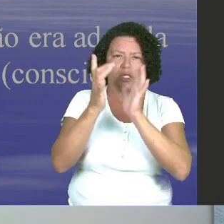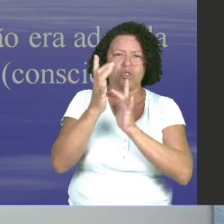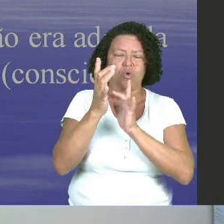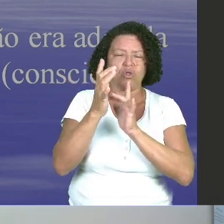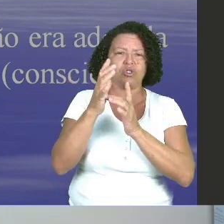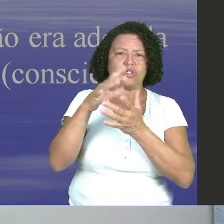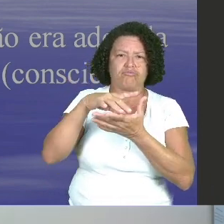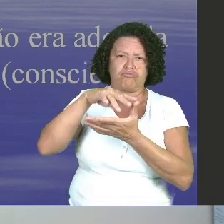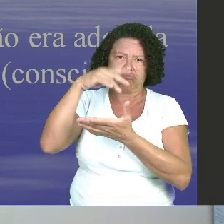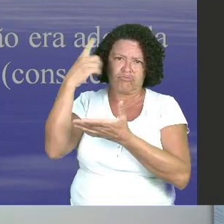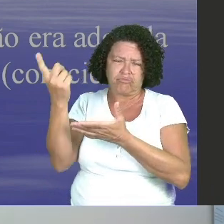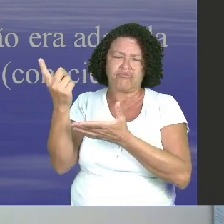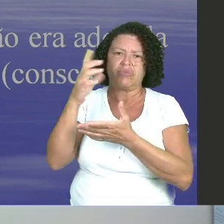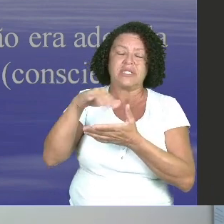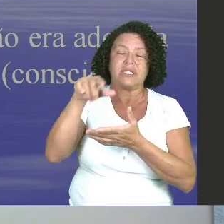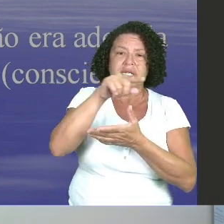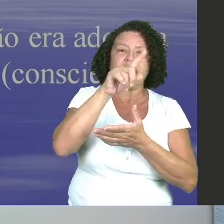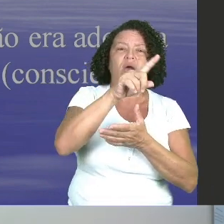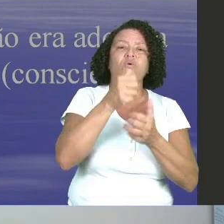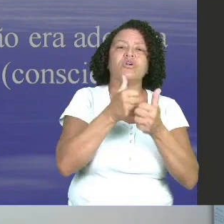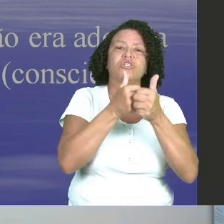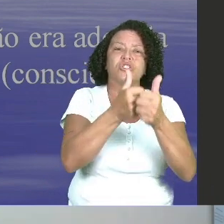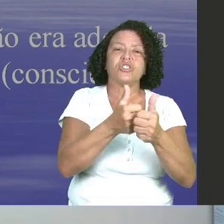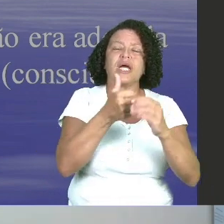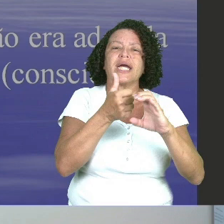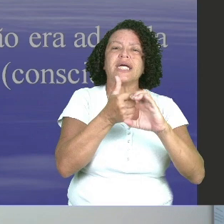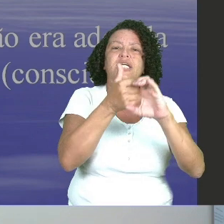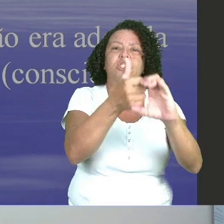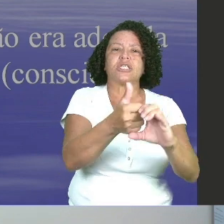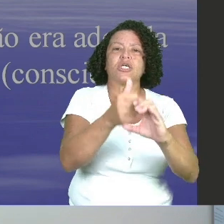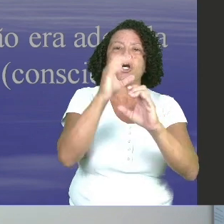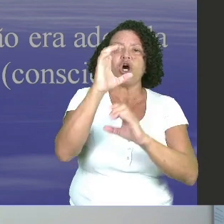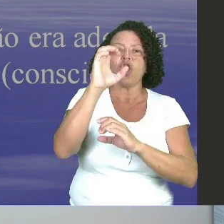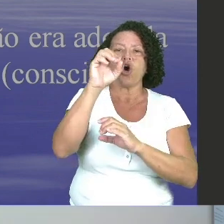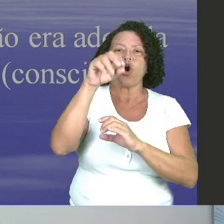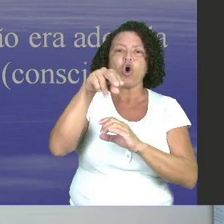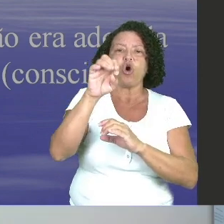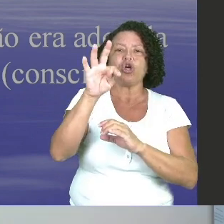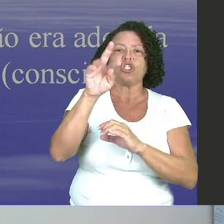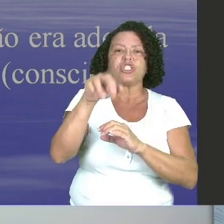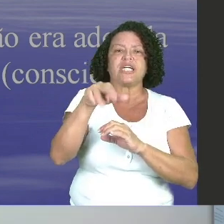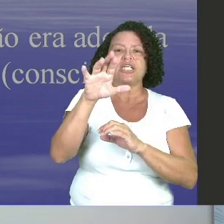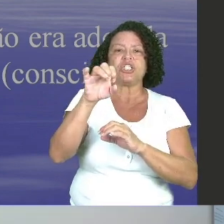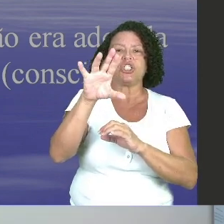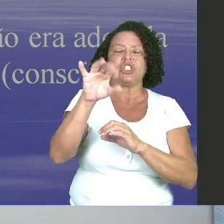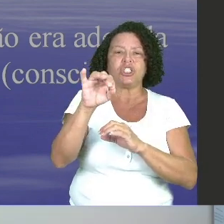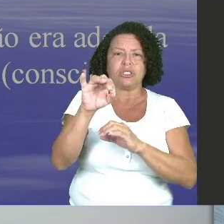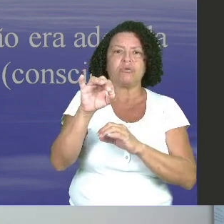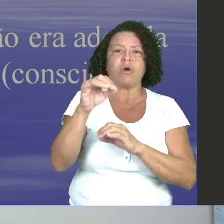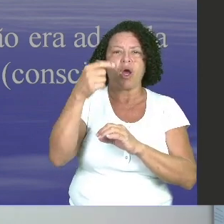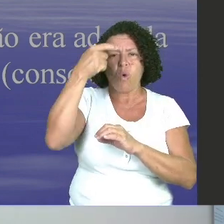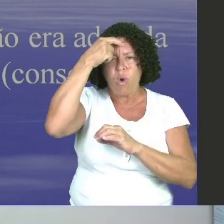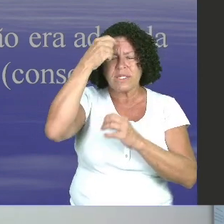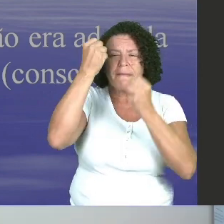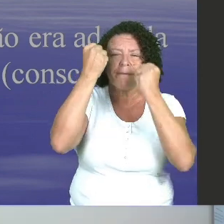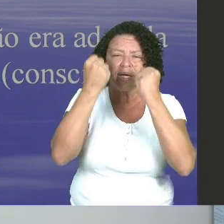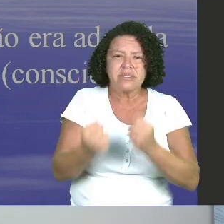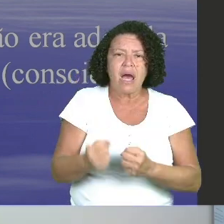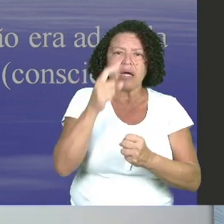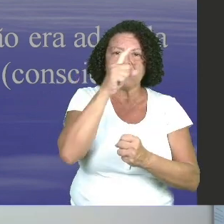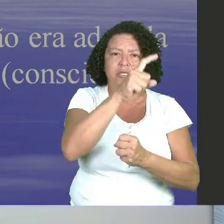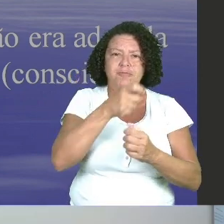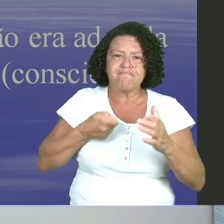reencarnação era adotada pelos cristãos. Constantino, consciência pesada, a condenou-a. Então, era